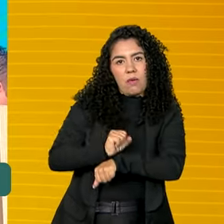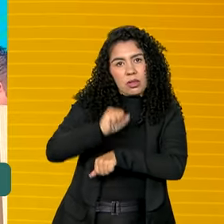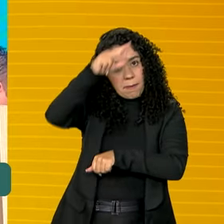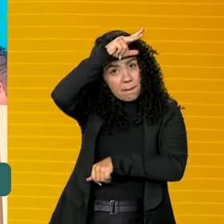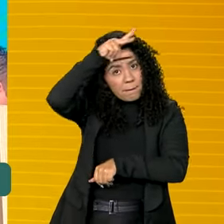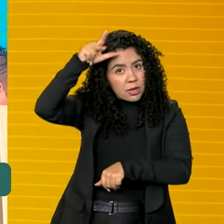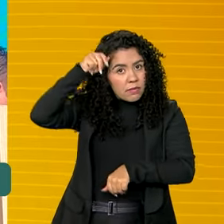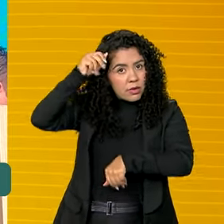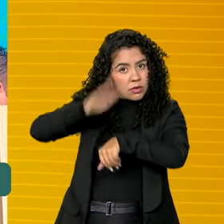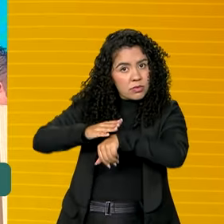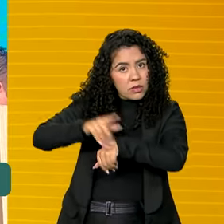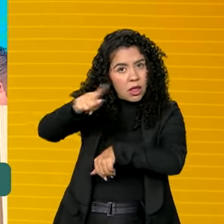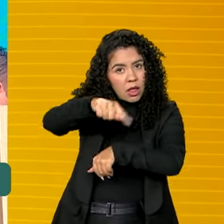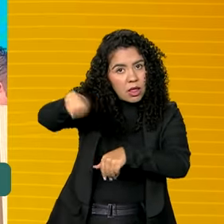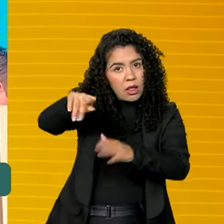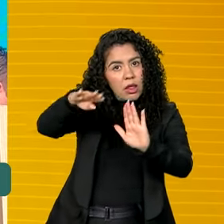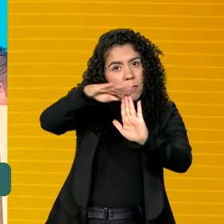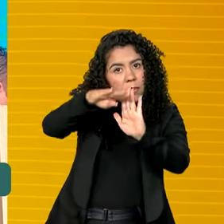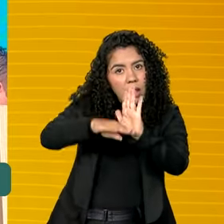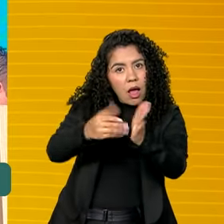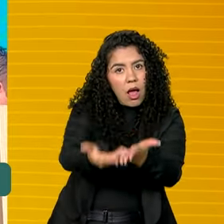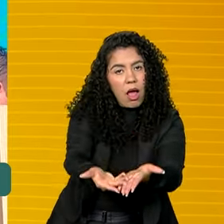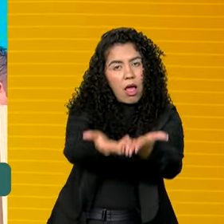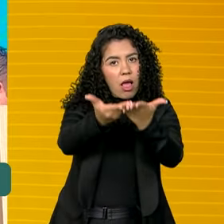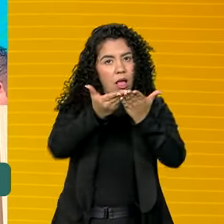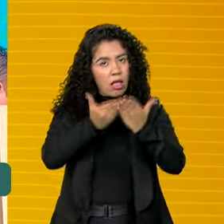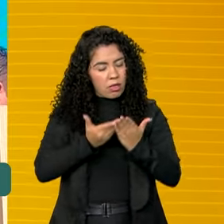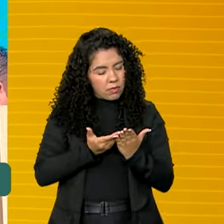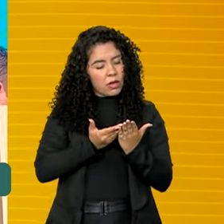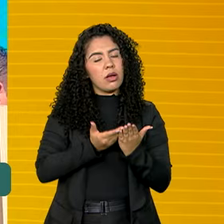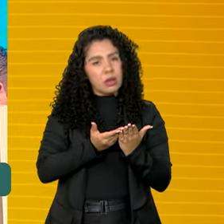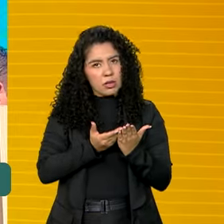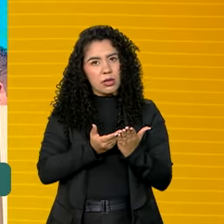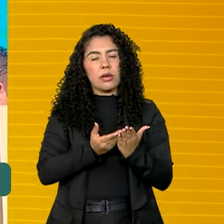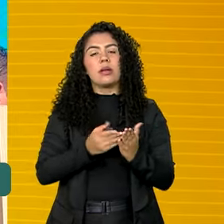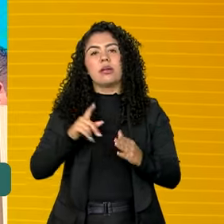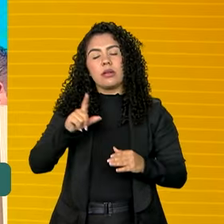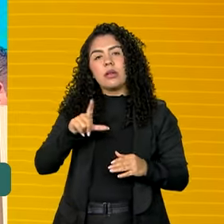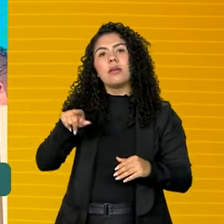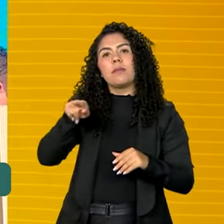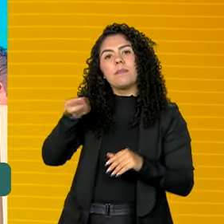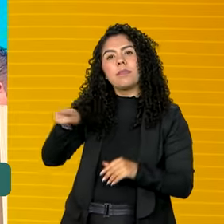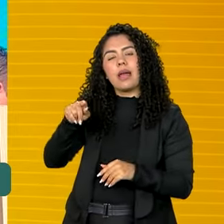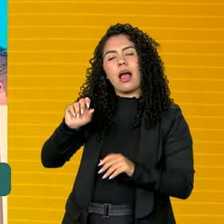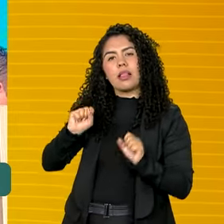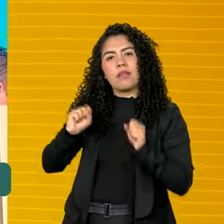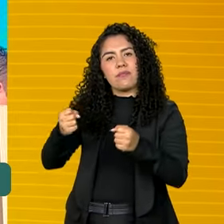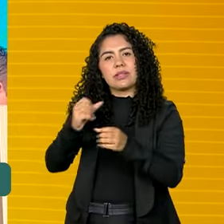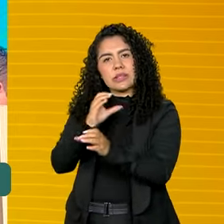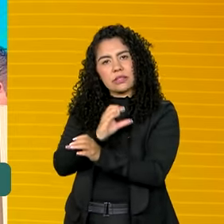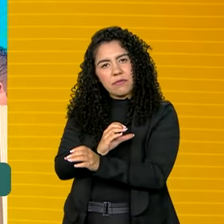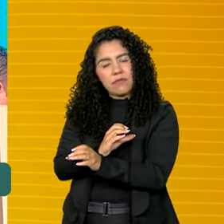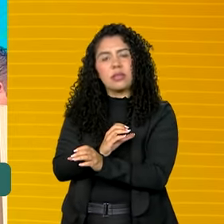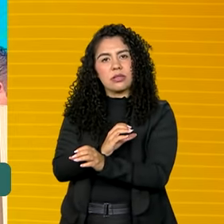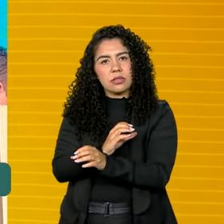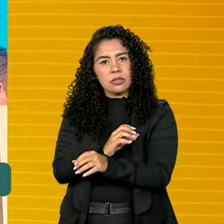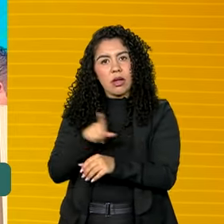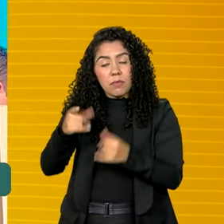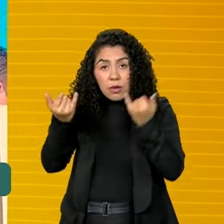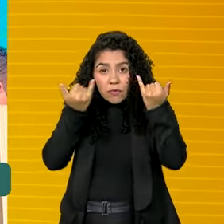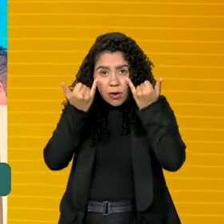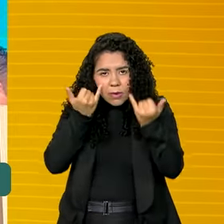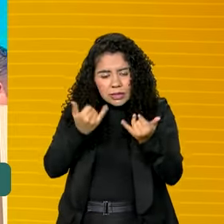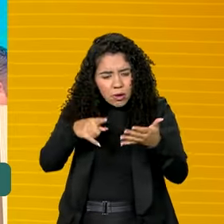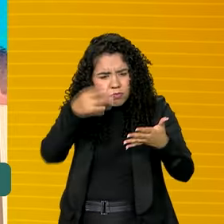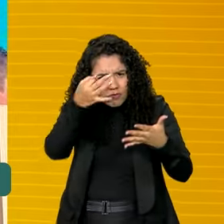vocês, pela Defesa Civil Municipal, para a Defesa Civil Nacional, a partir dos dados